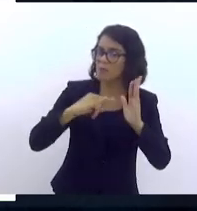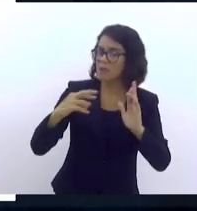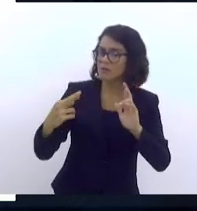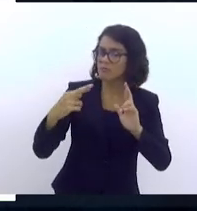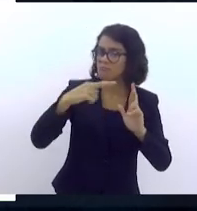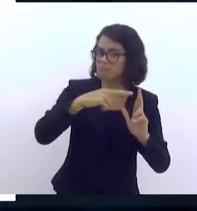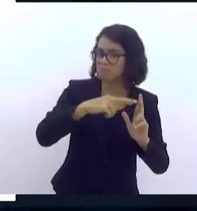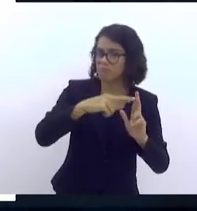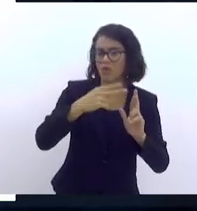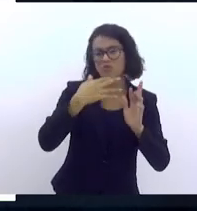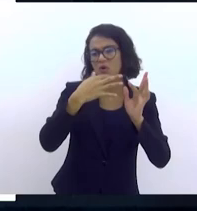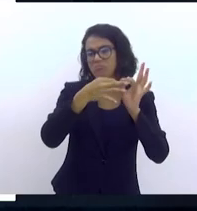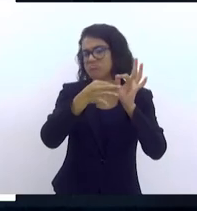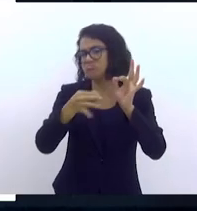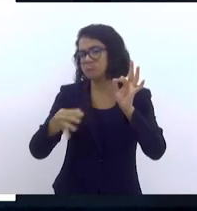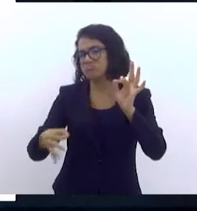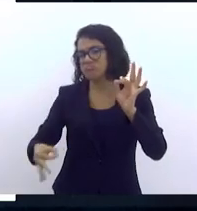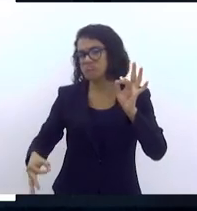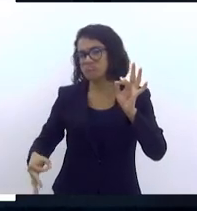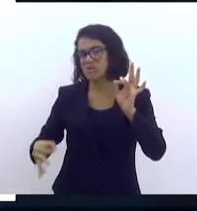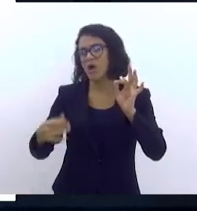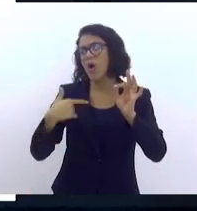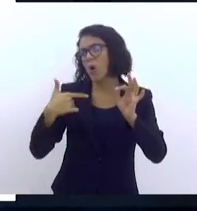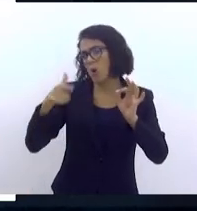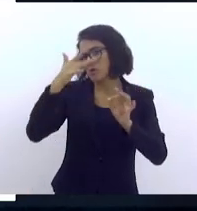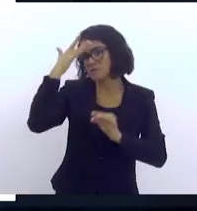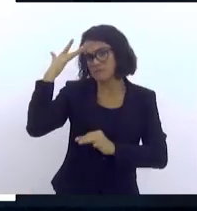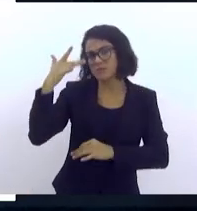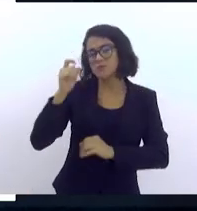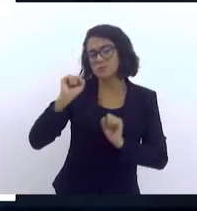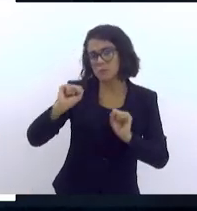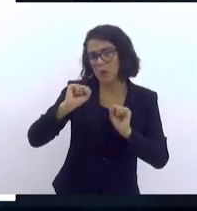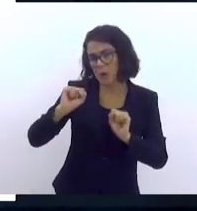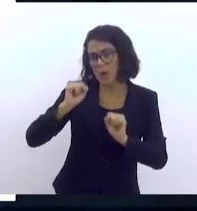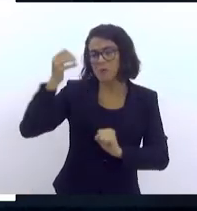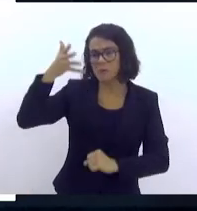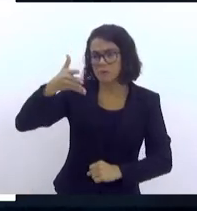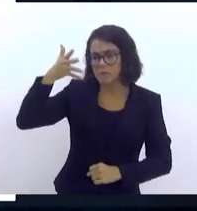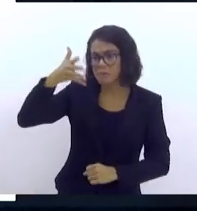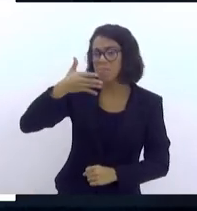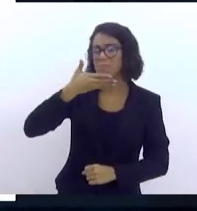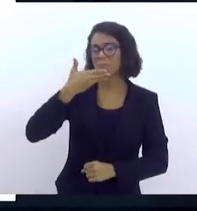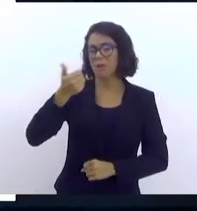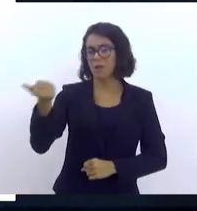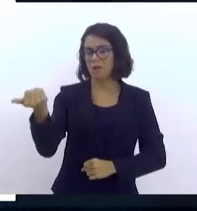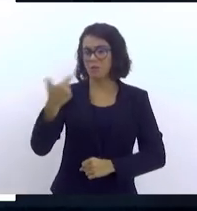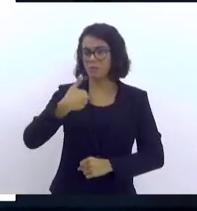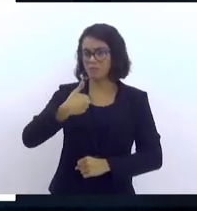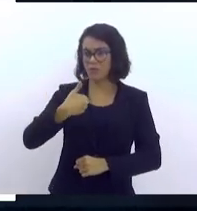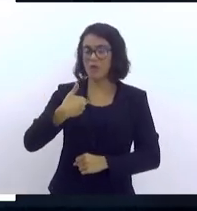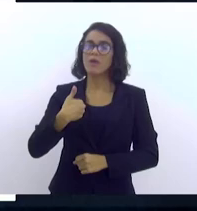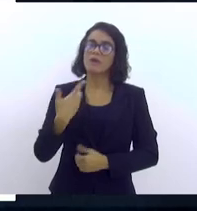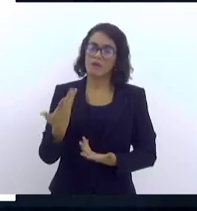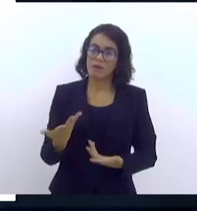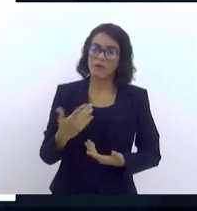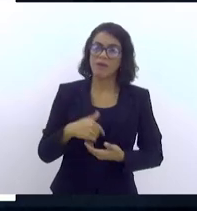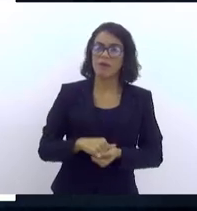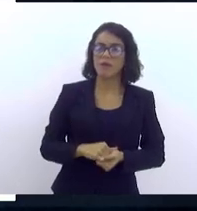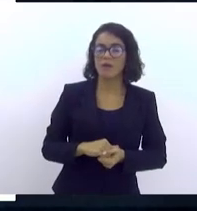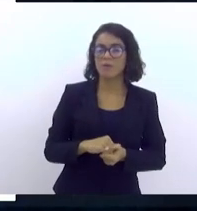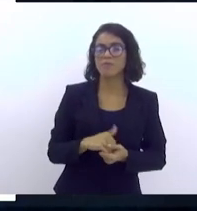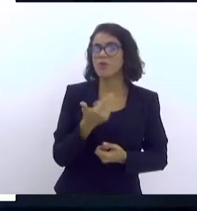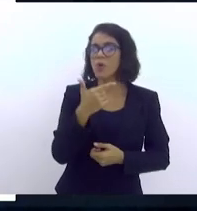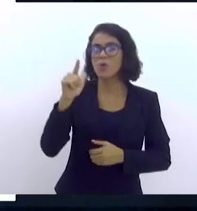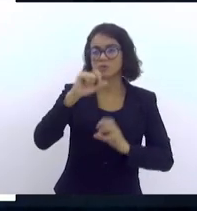eu não vamos entender sobre isso porque acredito que tem outras pessoas aqui na mesa que podem falar melhor né E aí vou passar para outros aspectos